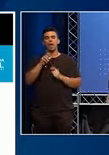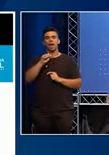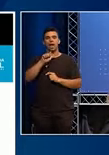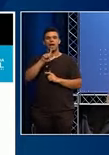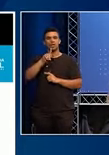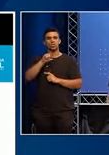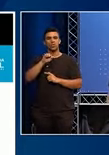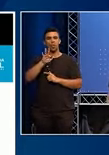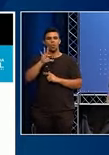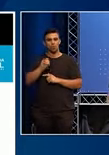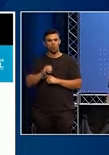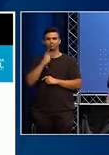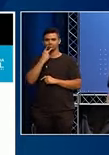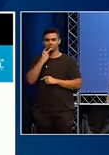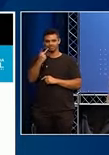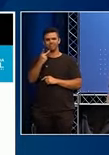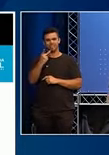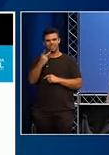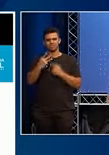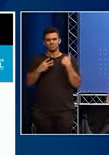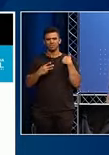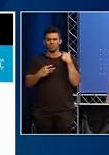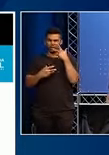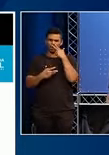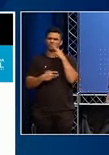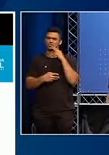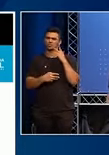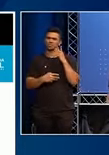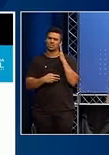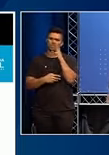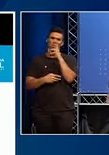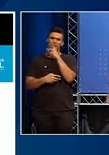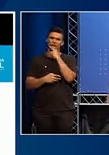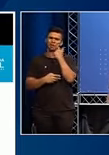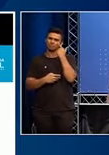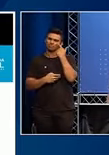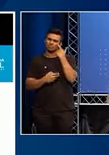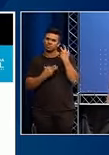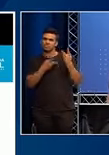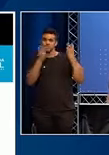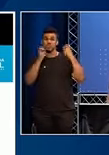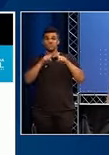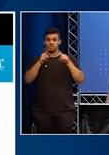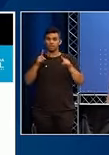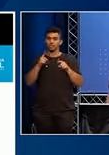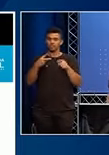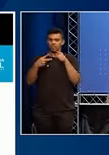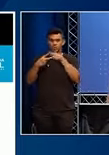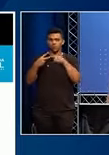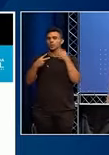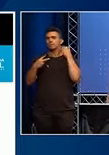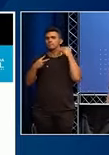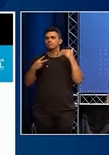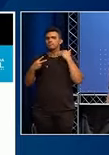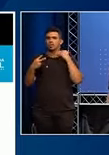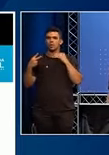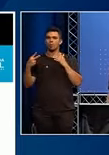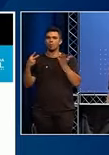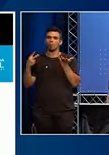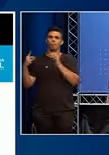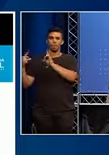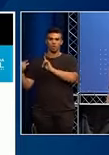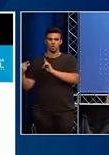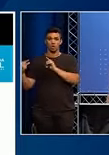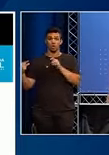mesmo achava que ela ia demorar para pegar. Não. Temos 2 bancos menores disputando, a Caixa é muito maior,